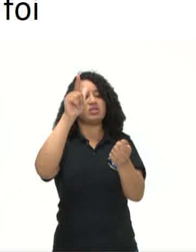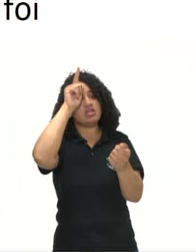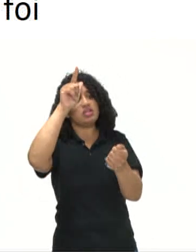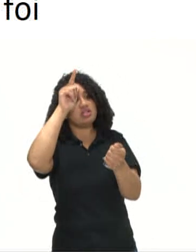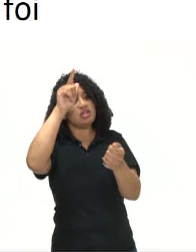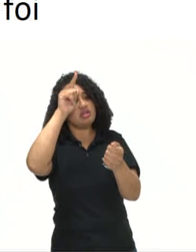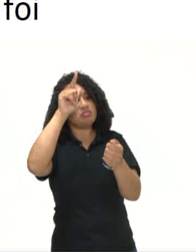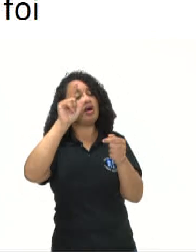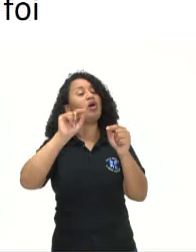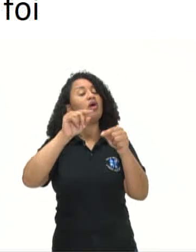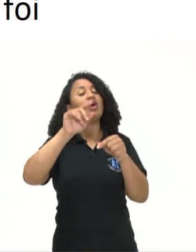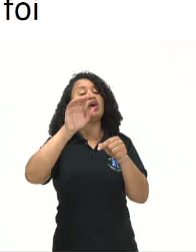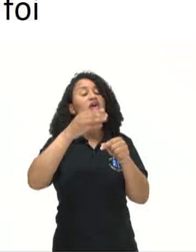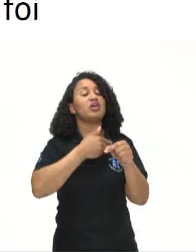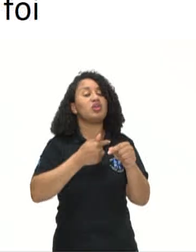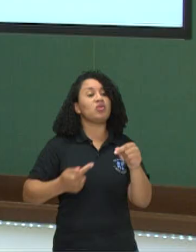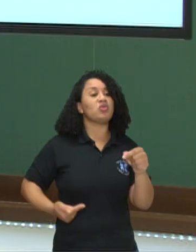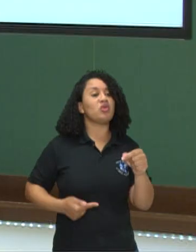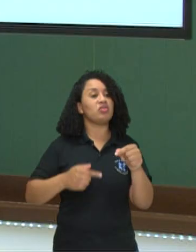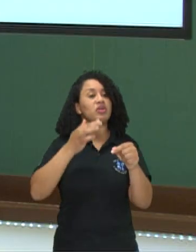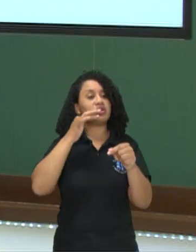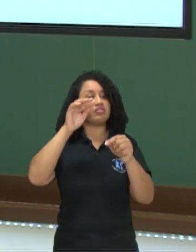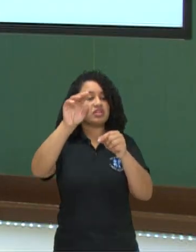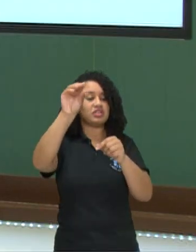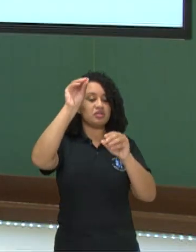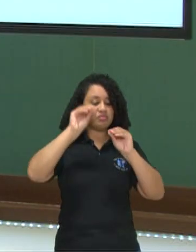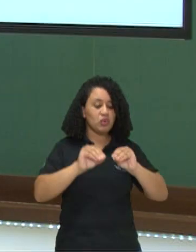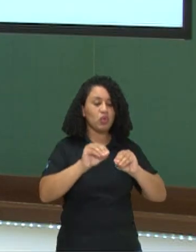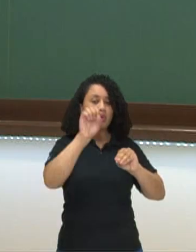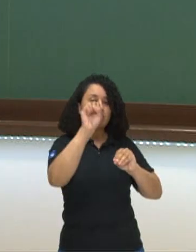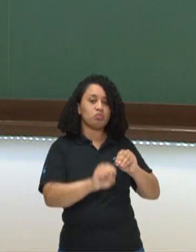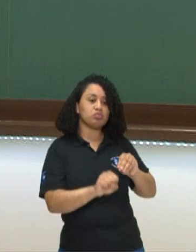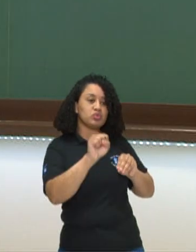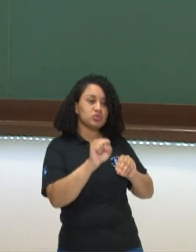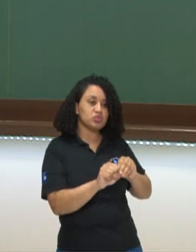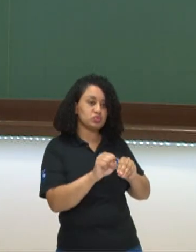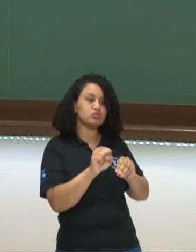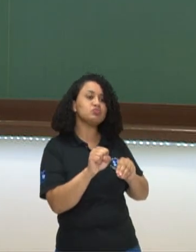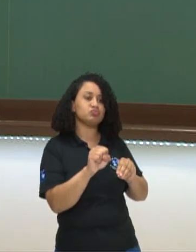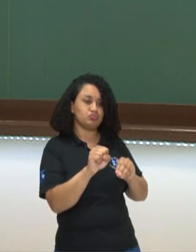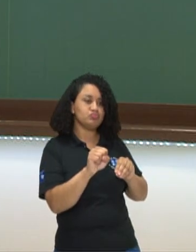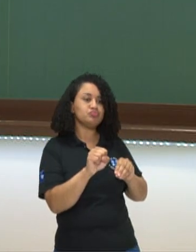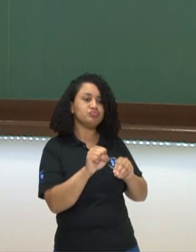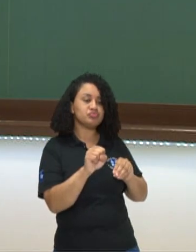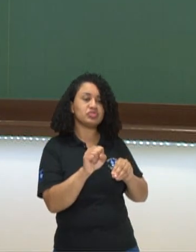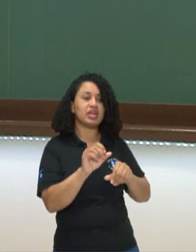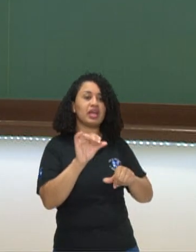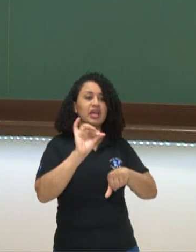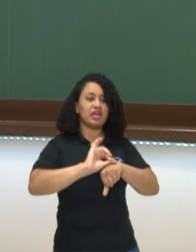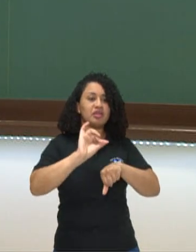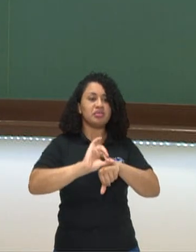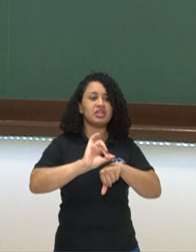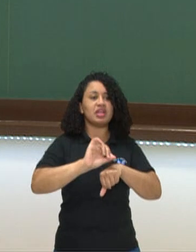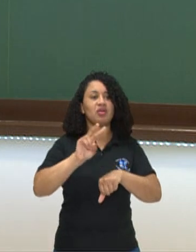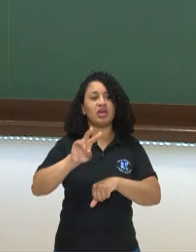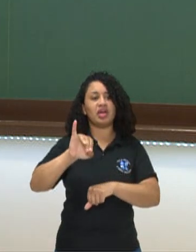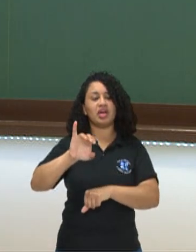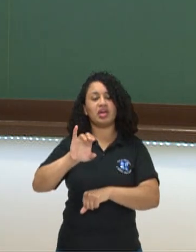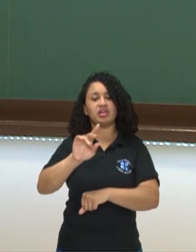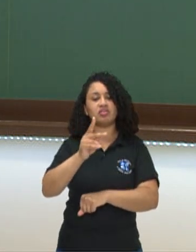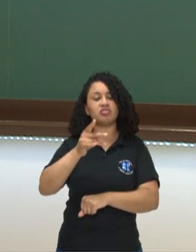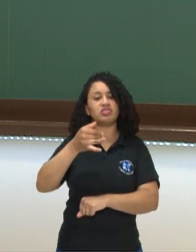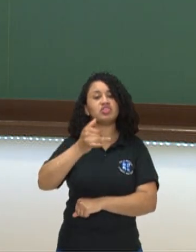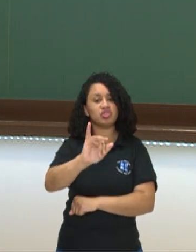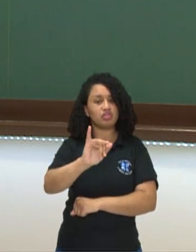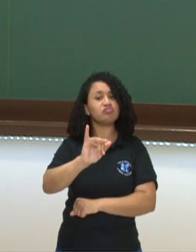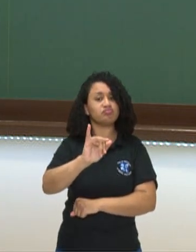francês foi transferido para o sul, como mostra esse mapa, com a capital sendo Vichy. A capital original da França, Paris, ficou sob domínio alemão.